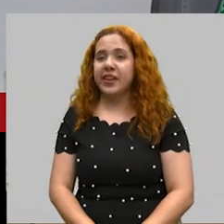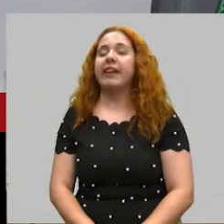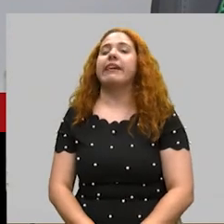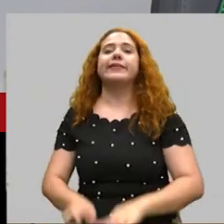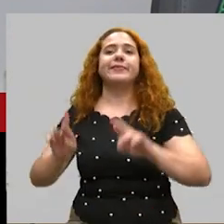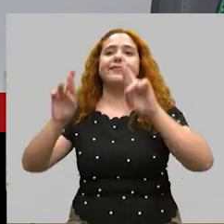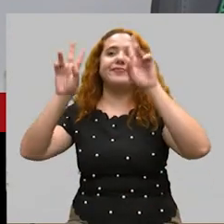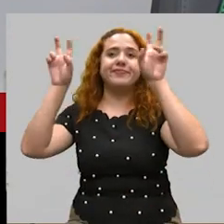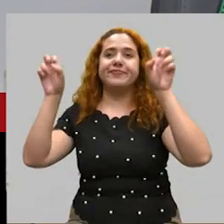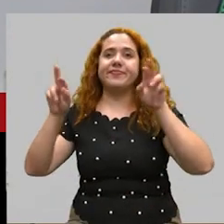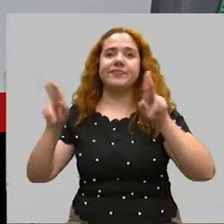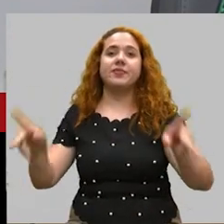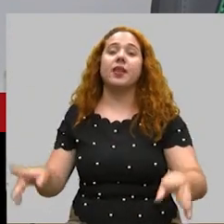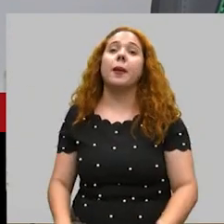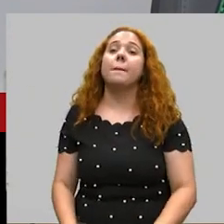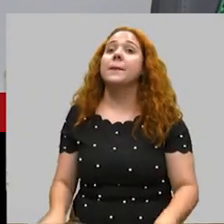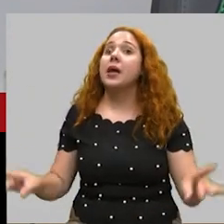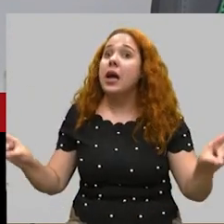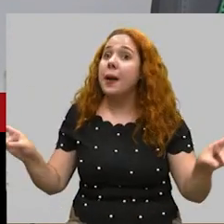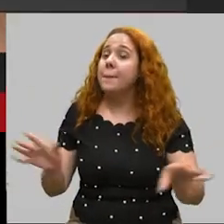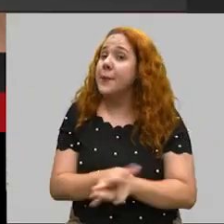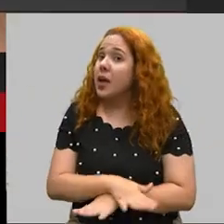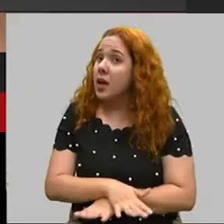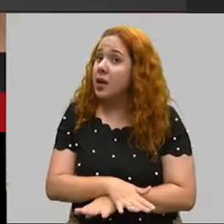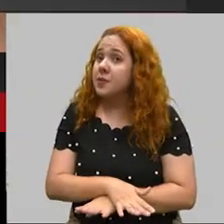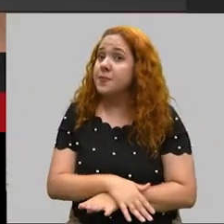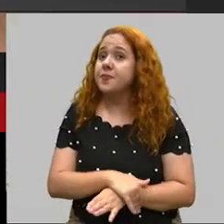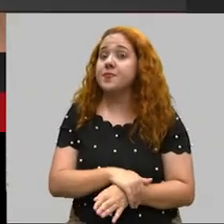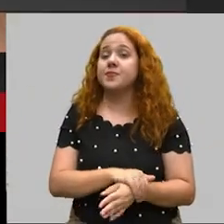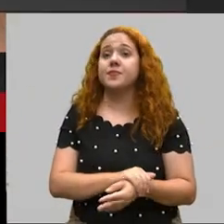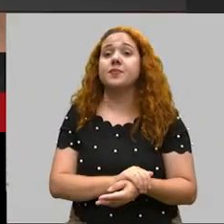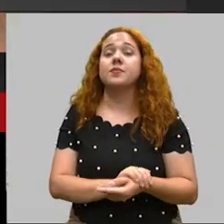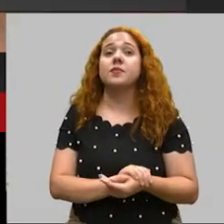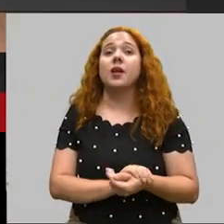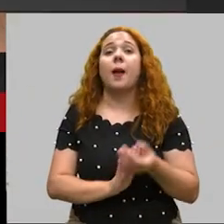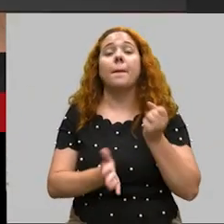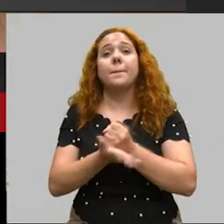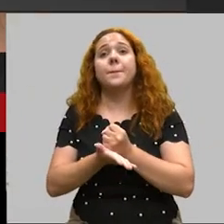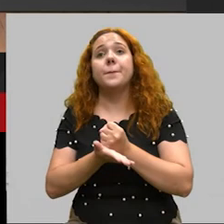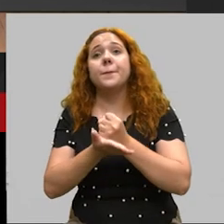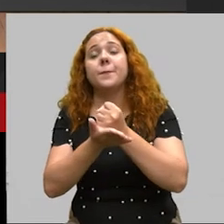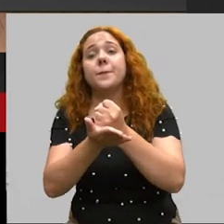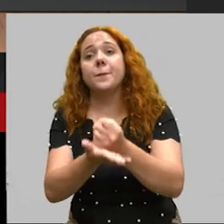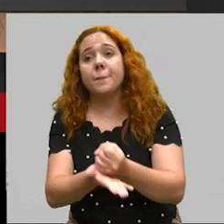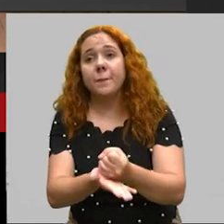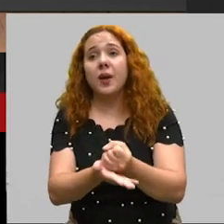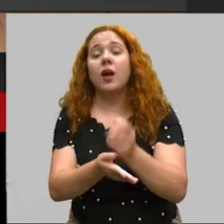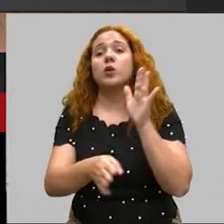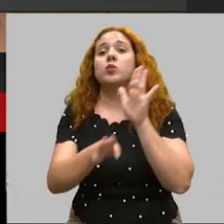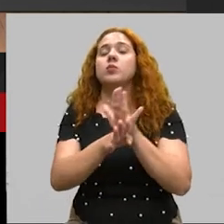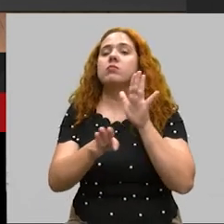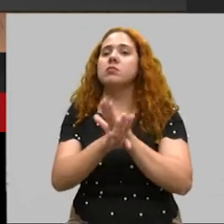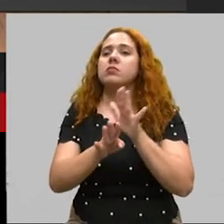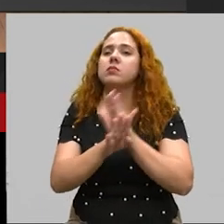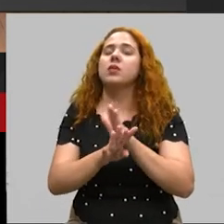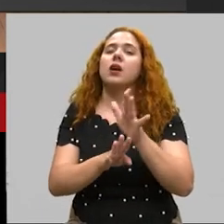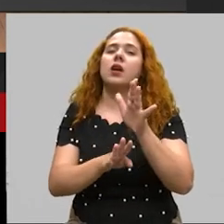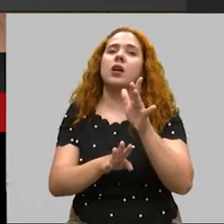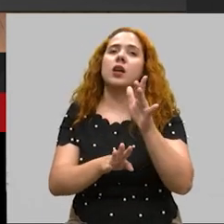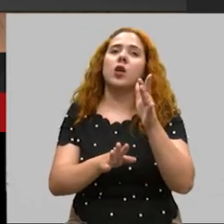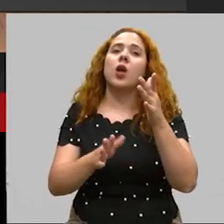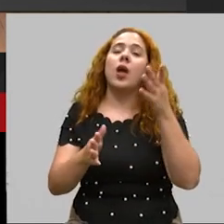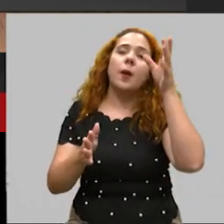pois é e aí para fechar tá apoiar a alfabetização de